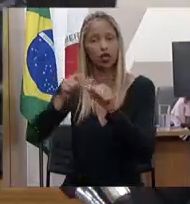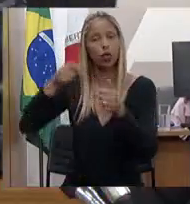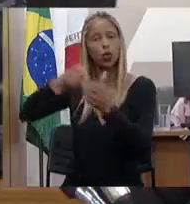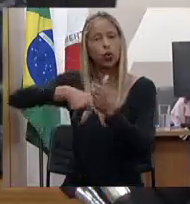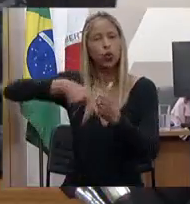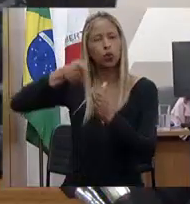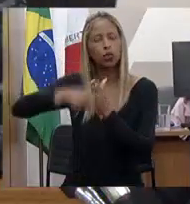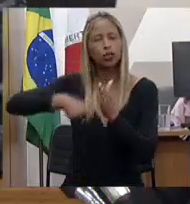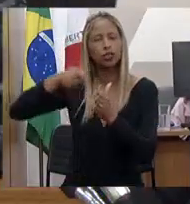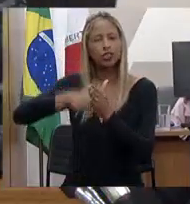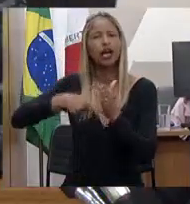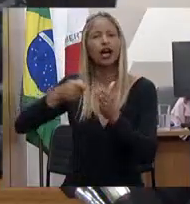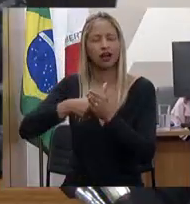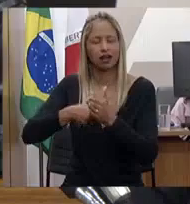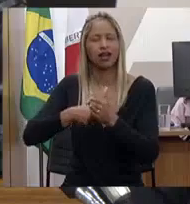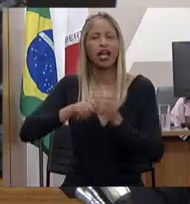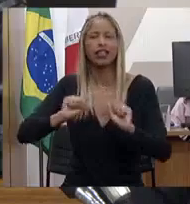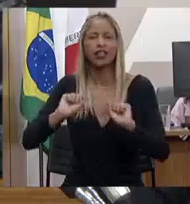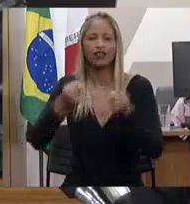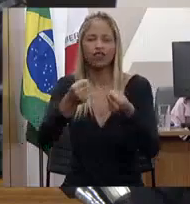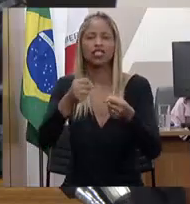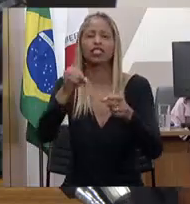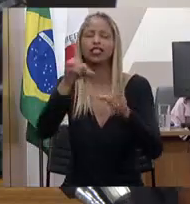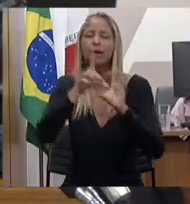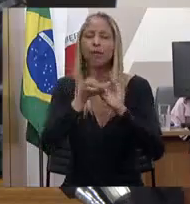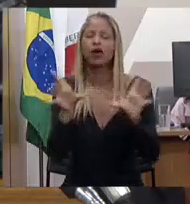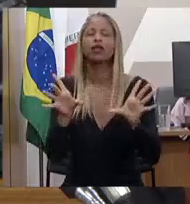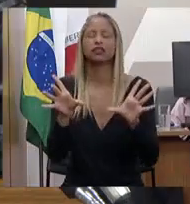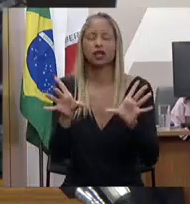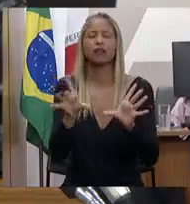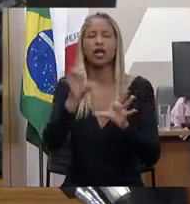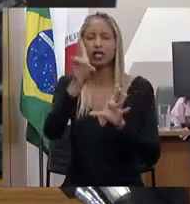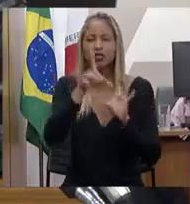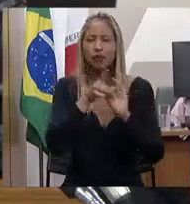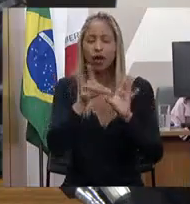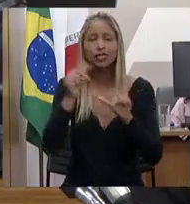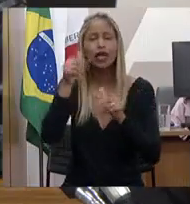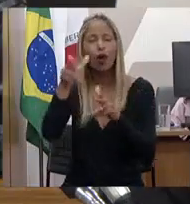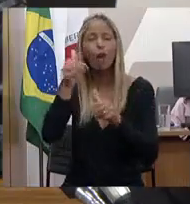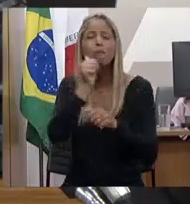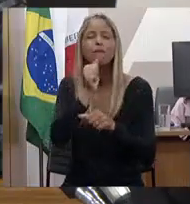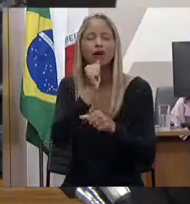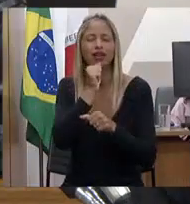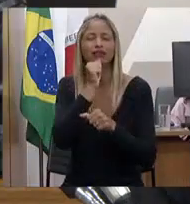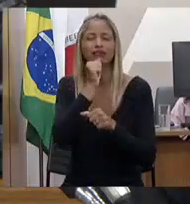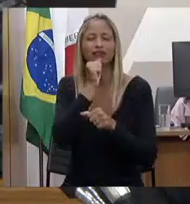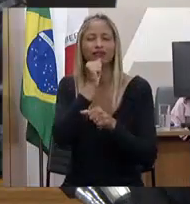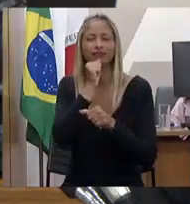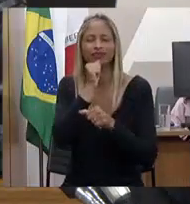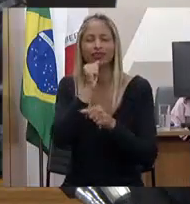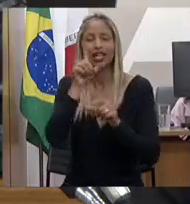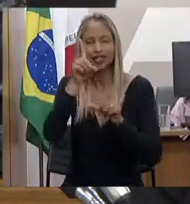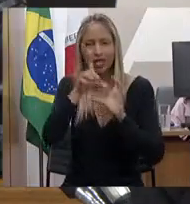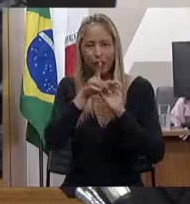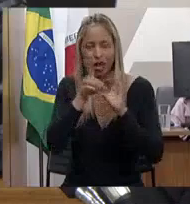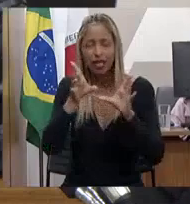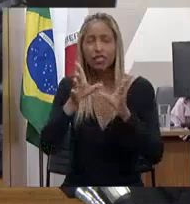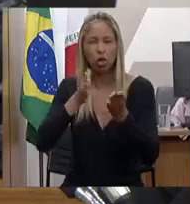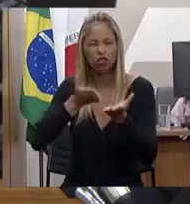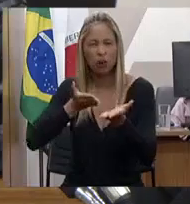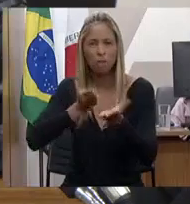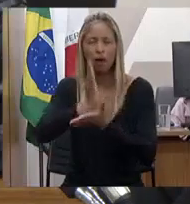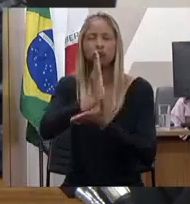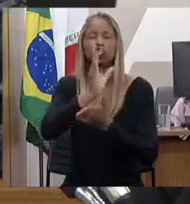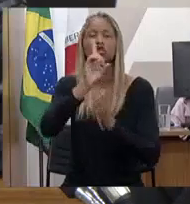luta e o enfrentamento a esse golpe a defesa da Democracia a democracia é a mãe de todas as lutas sem democracia a gente não consegue avançar